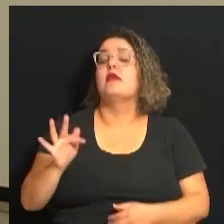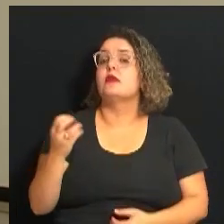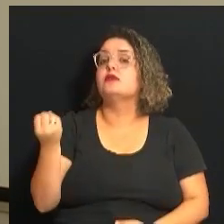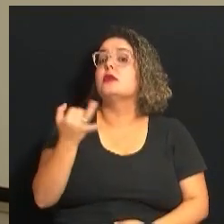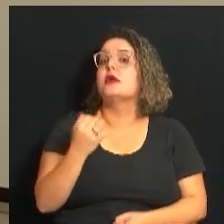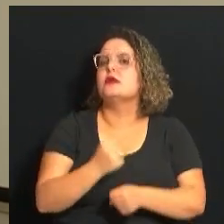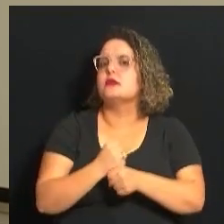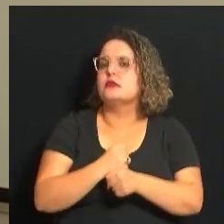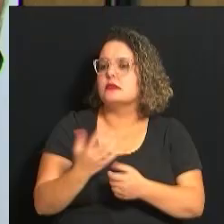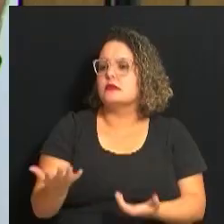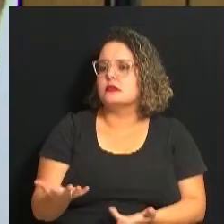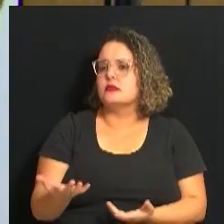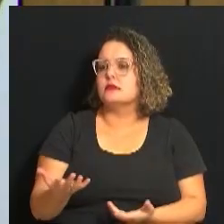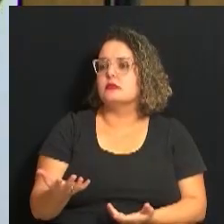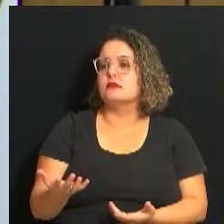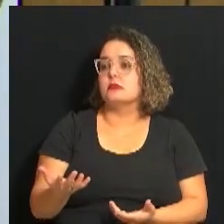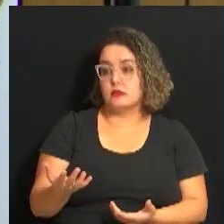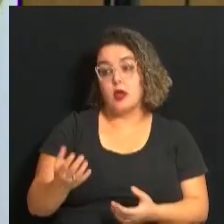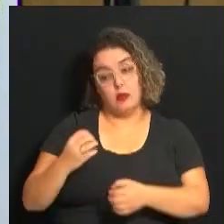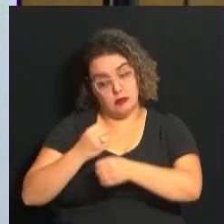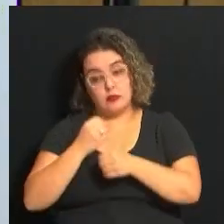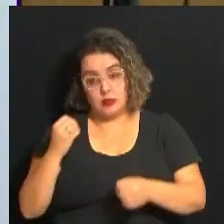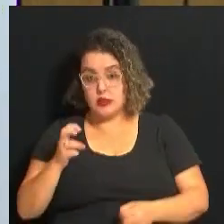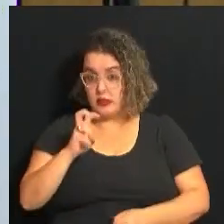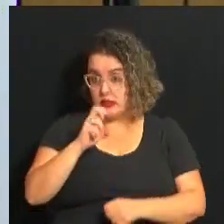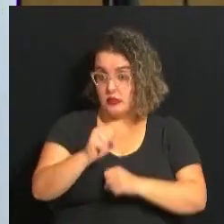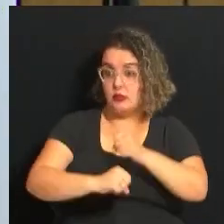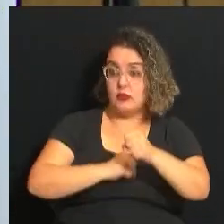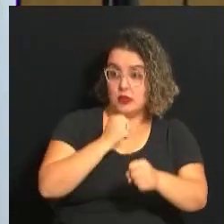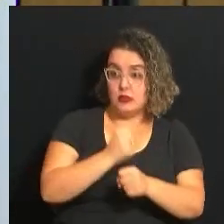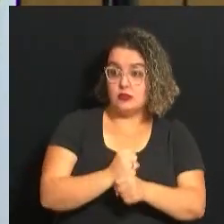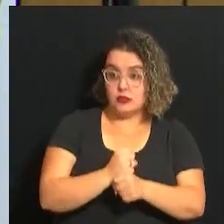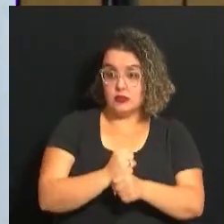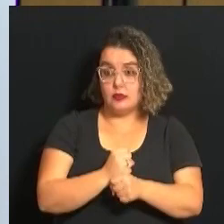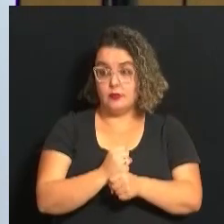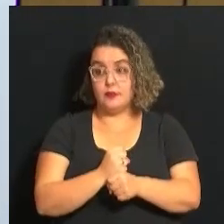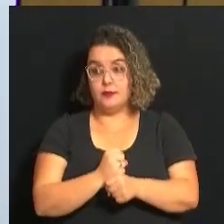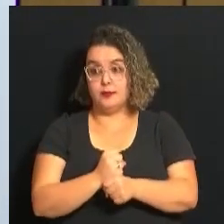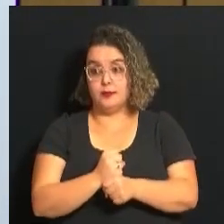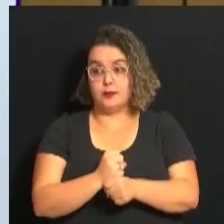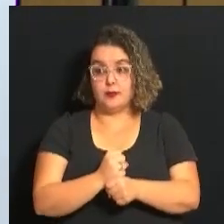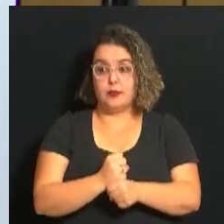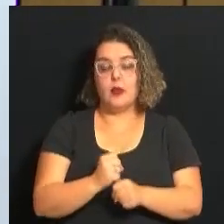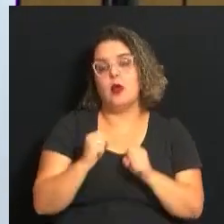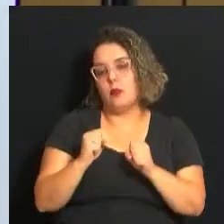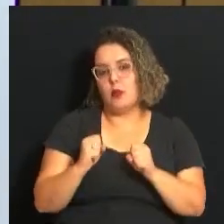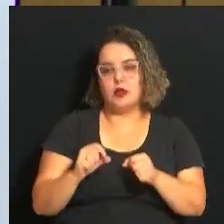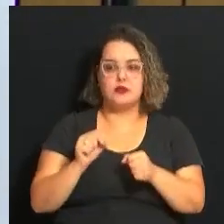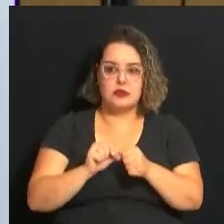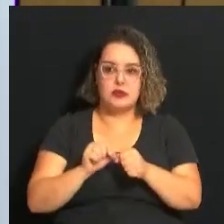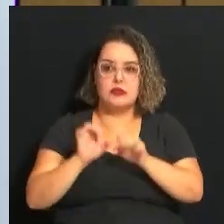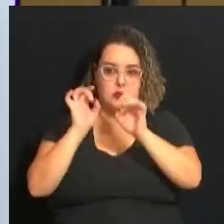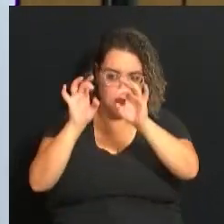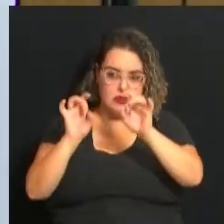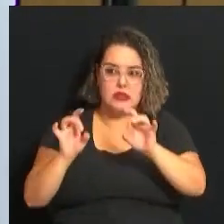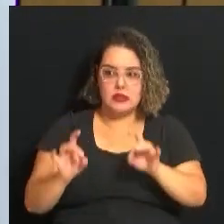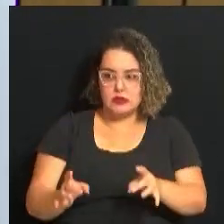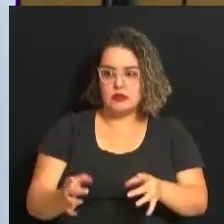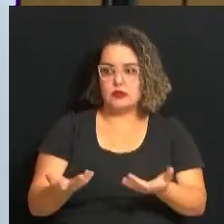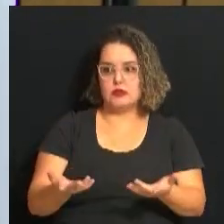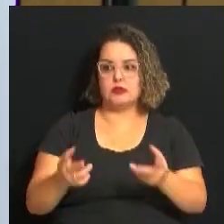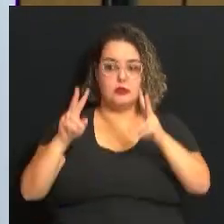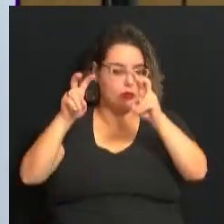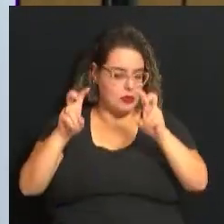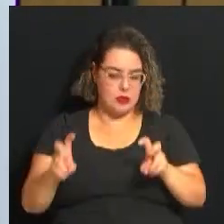faculdade ela é um padrão de engenharia, né? São 5 anos. E você pode depois fazer especializações, né, em temas